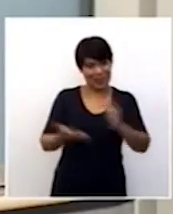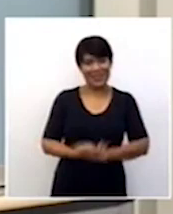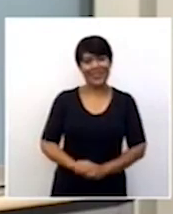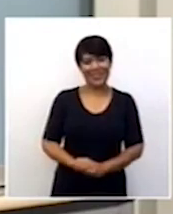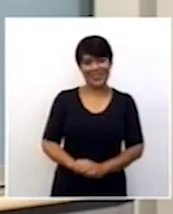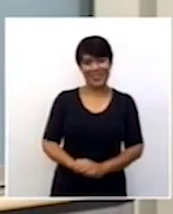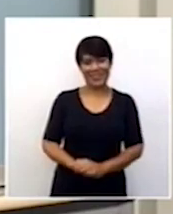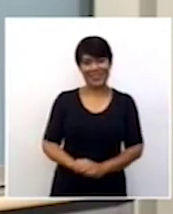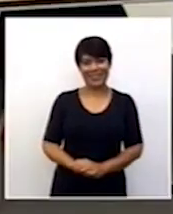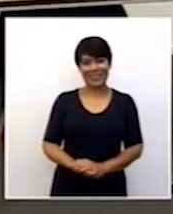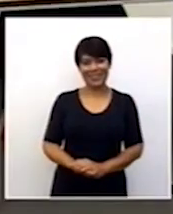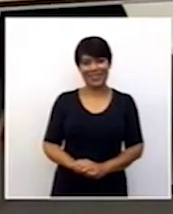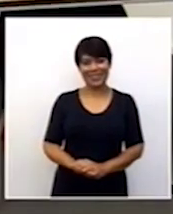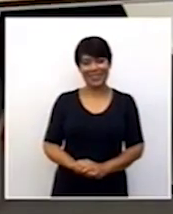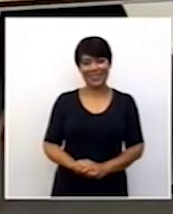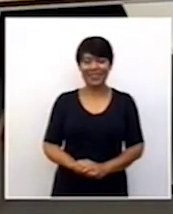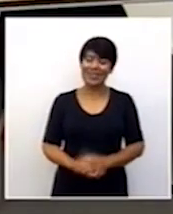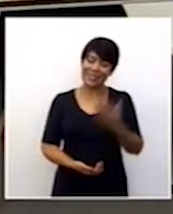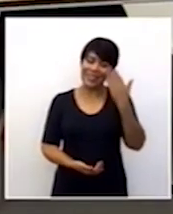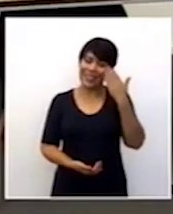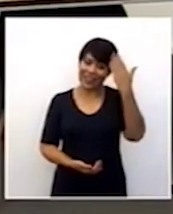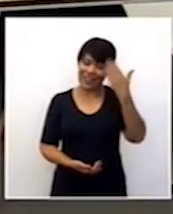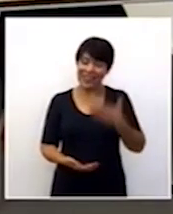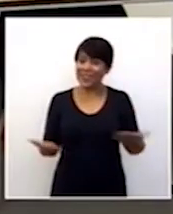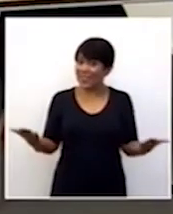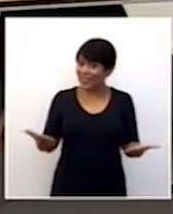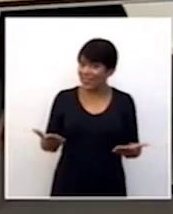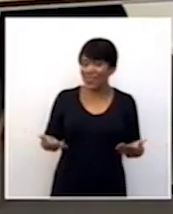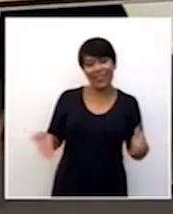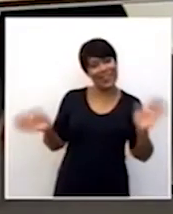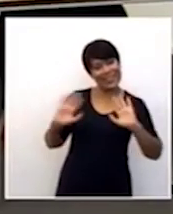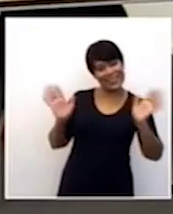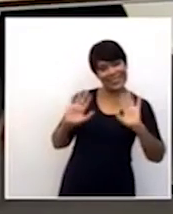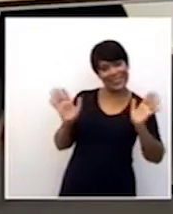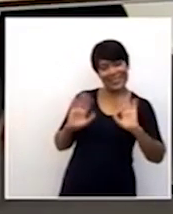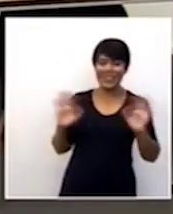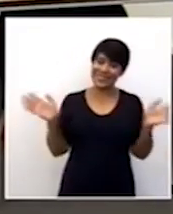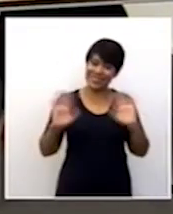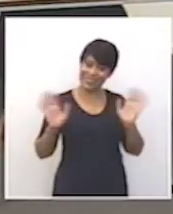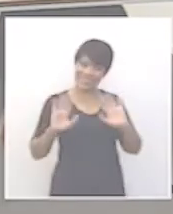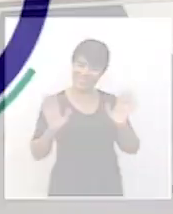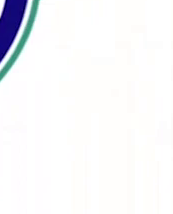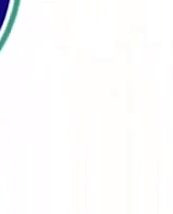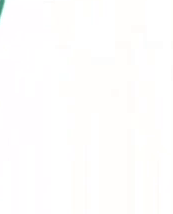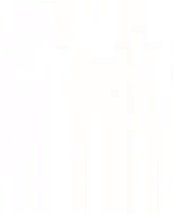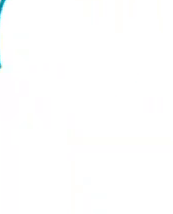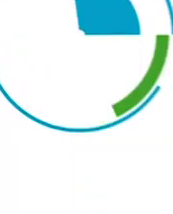A gente agradece a aula, não? Tchau, tchau. Até a próxima.